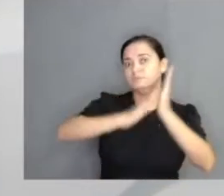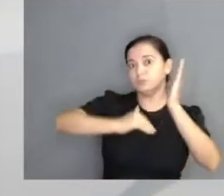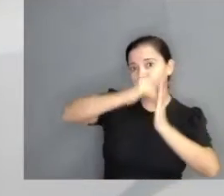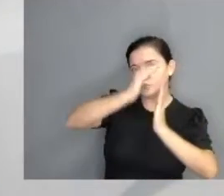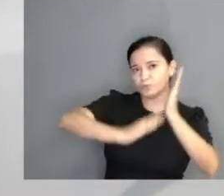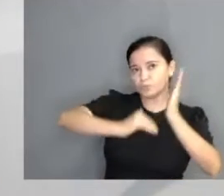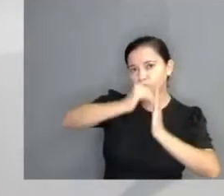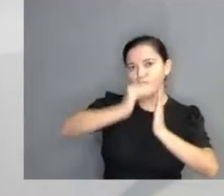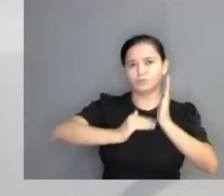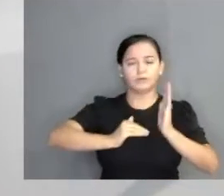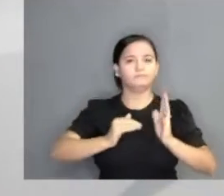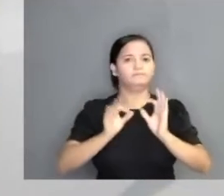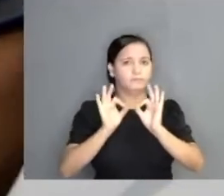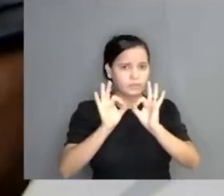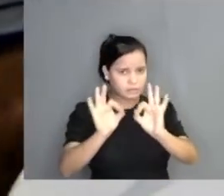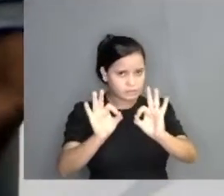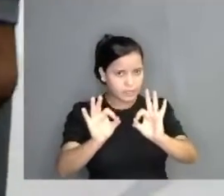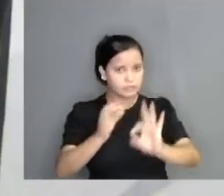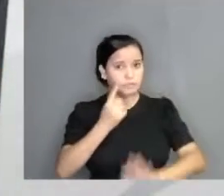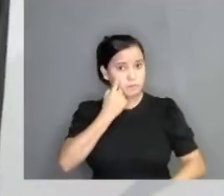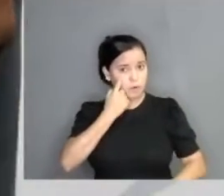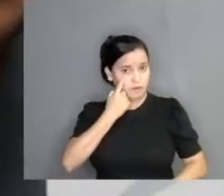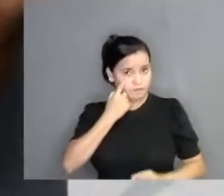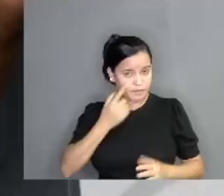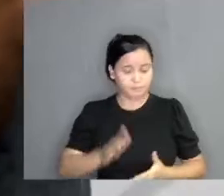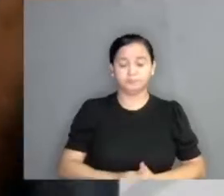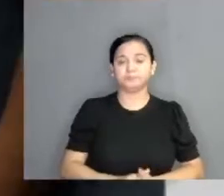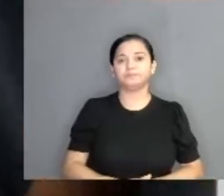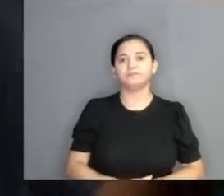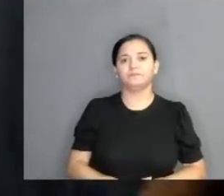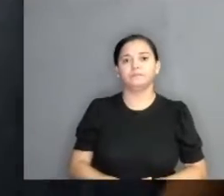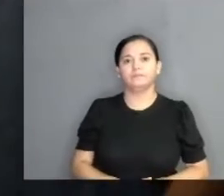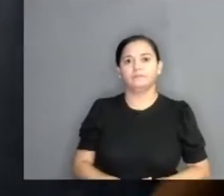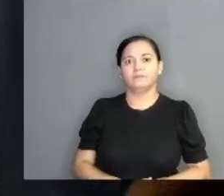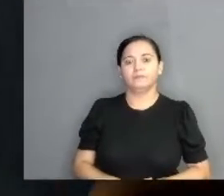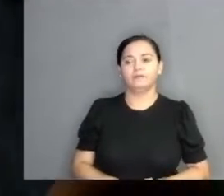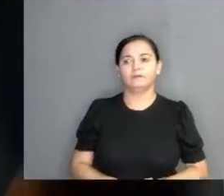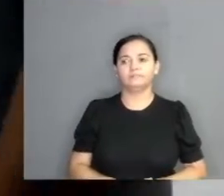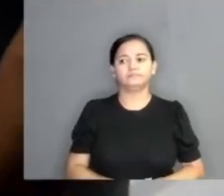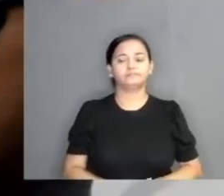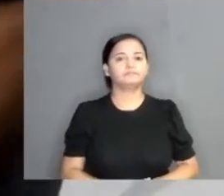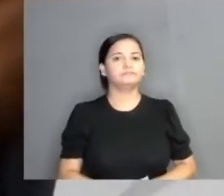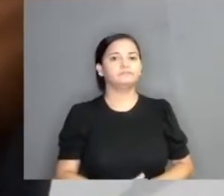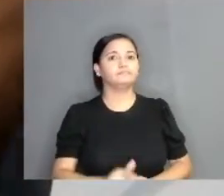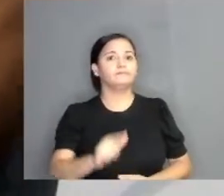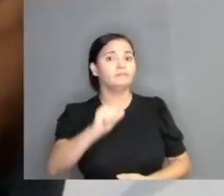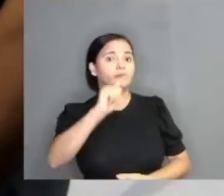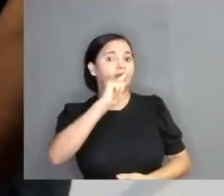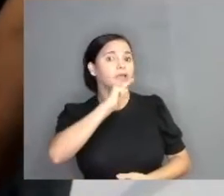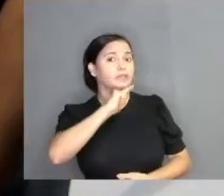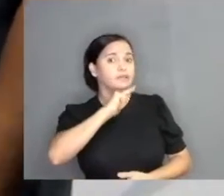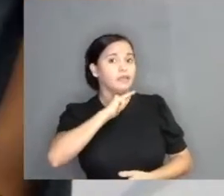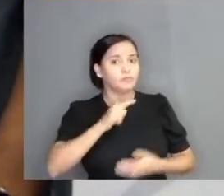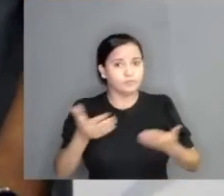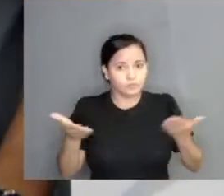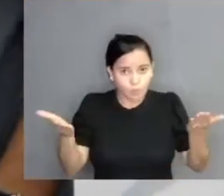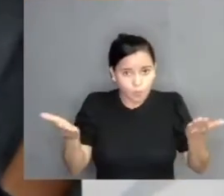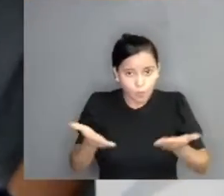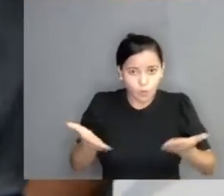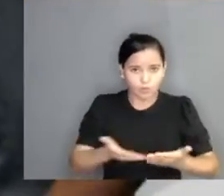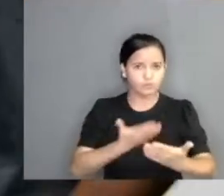pinturas, tá certo? Vamos lá então. O termo era empregado para designar os estudos